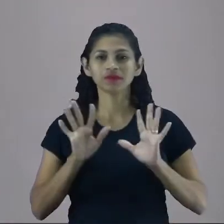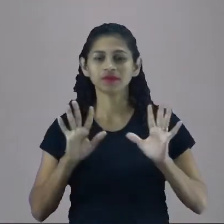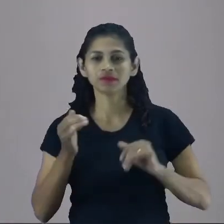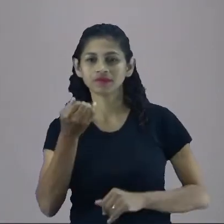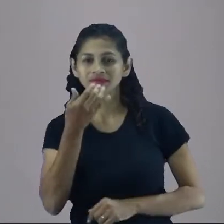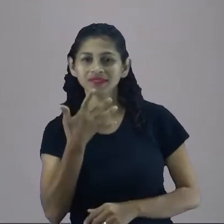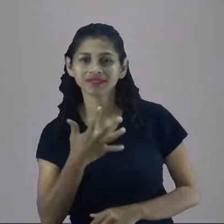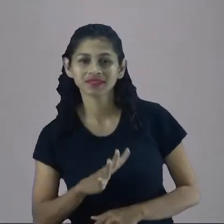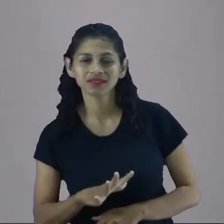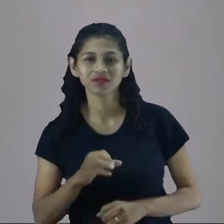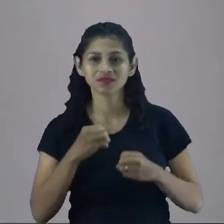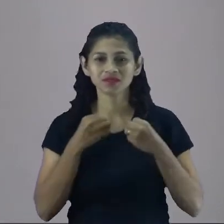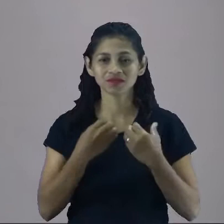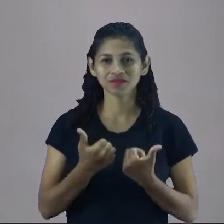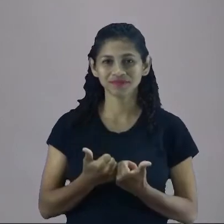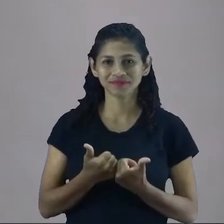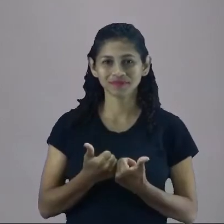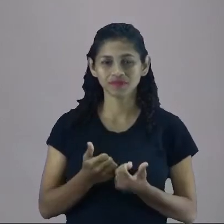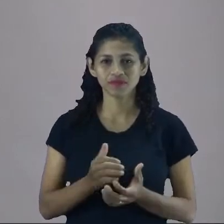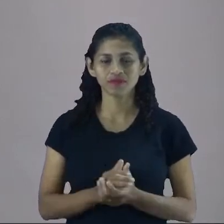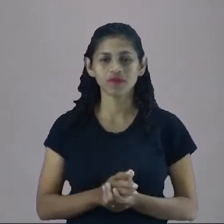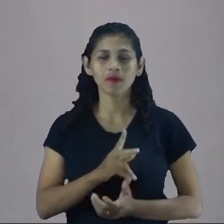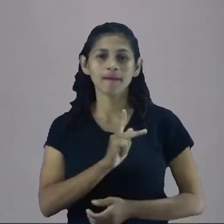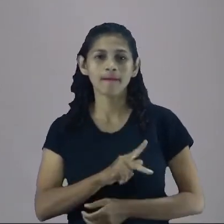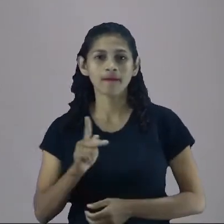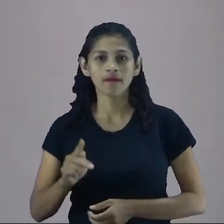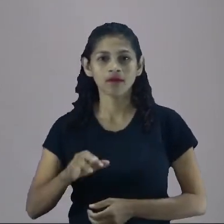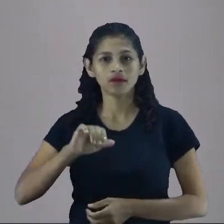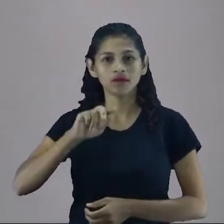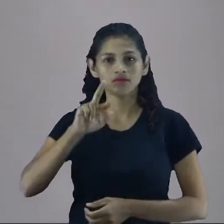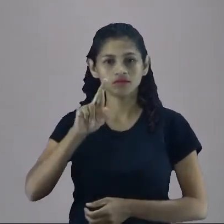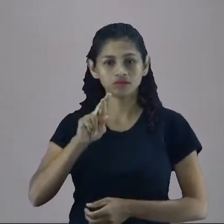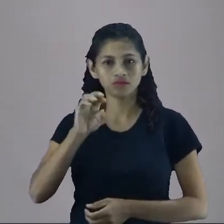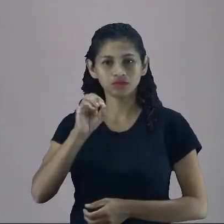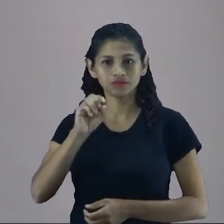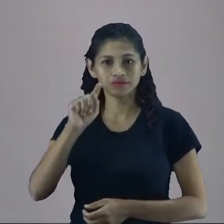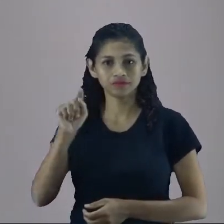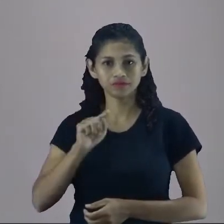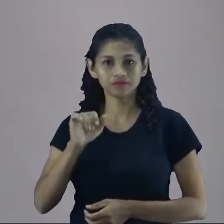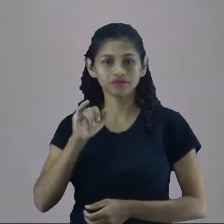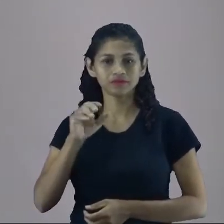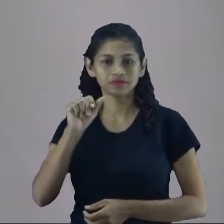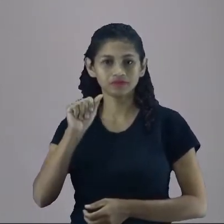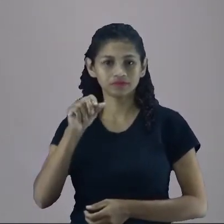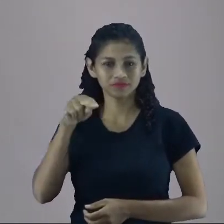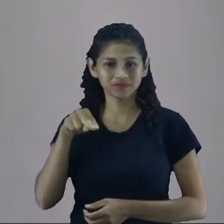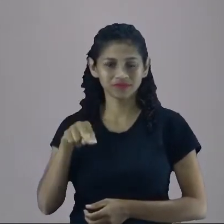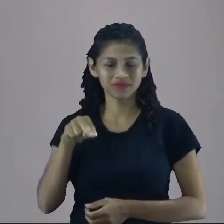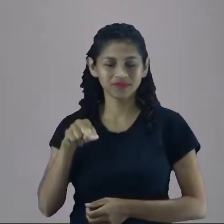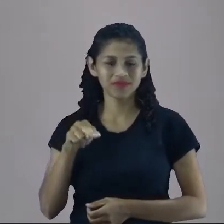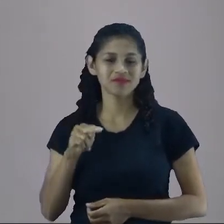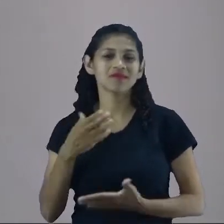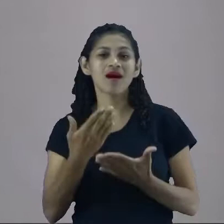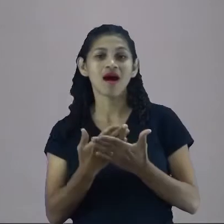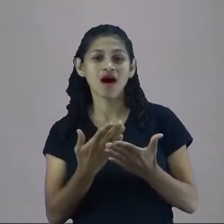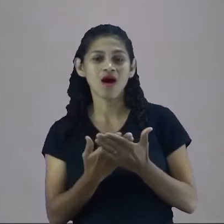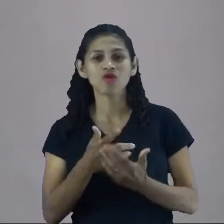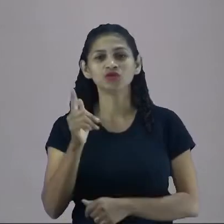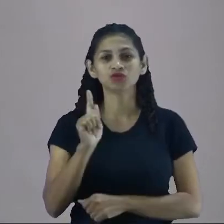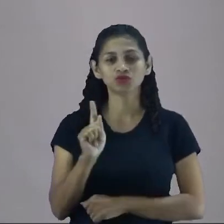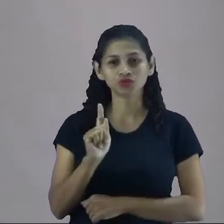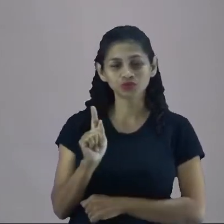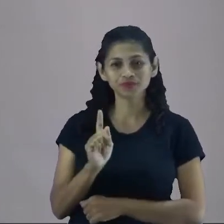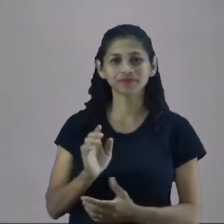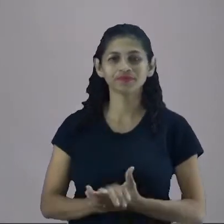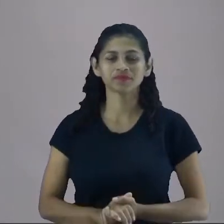Olá, crianças, tudo bem com vocês? Eu sou a professora Rosiane e hoje nós teremos aula de Geografia. Na